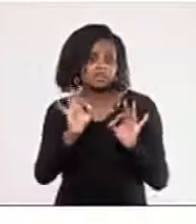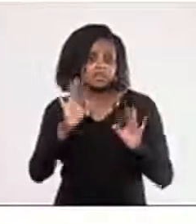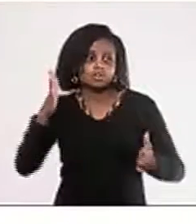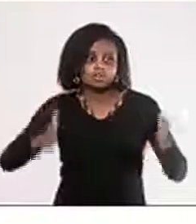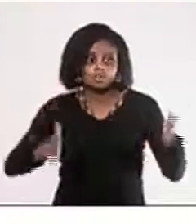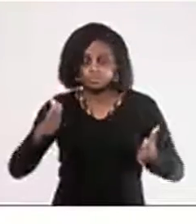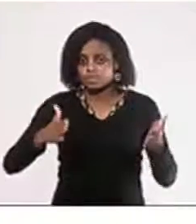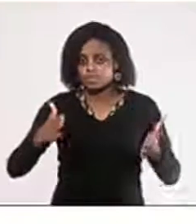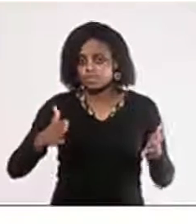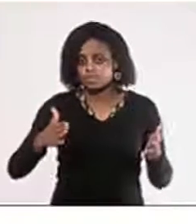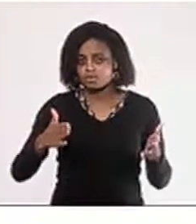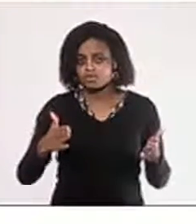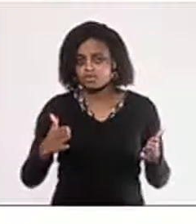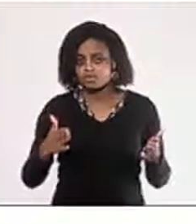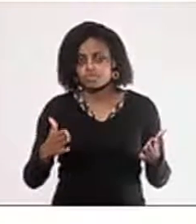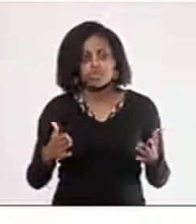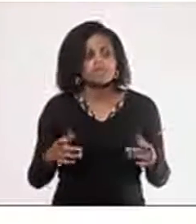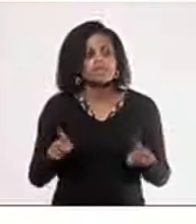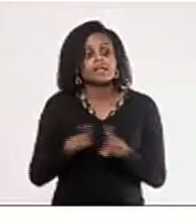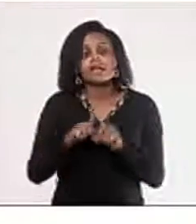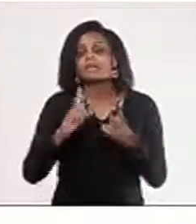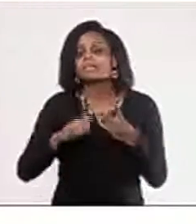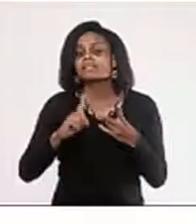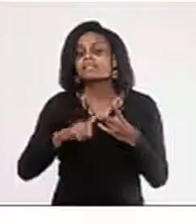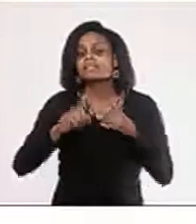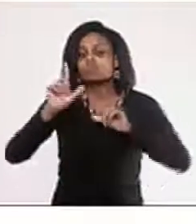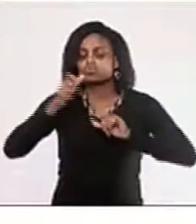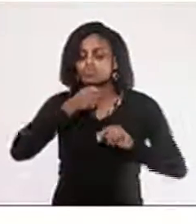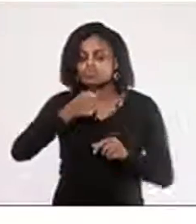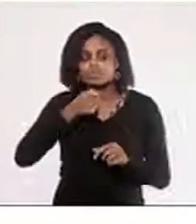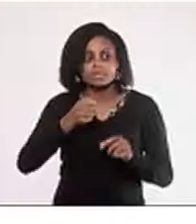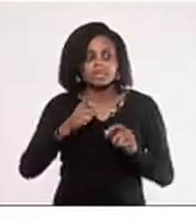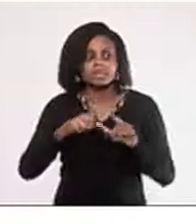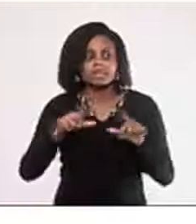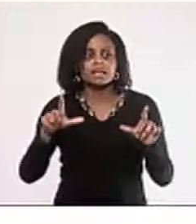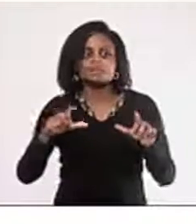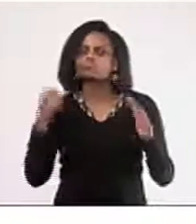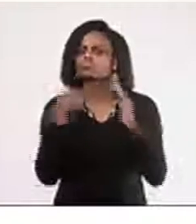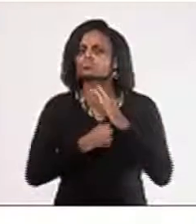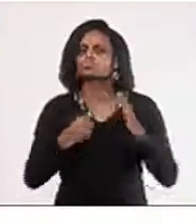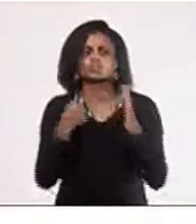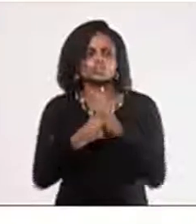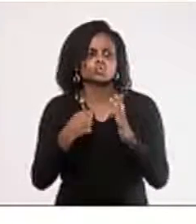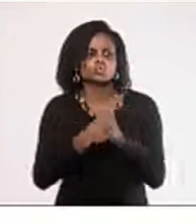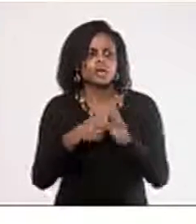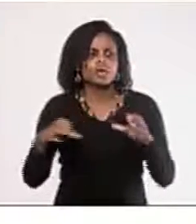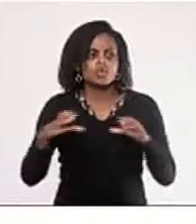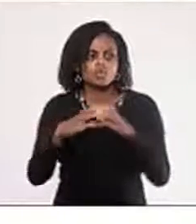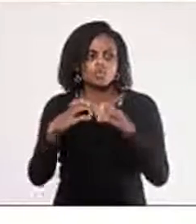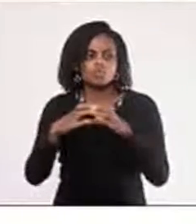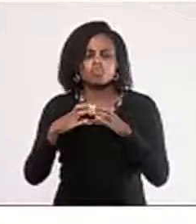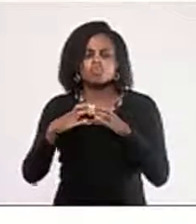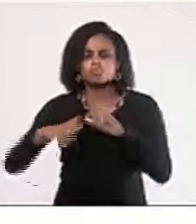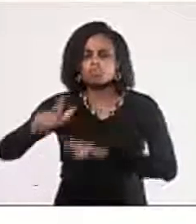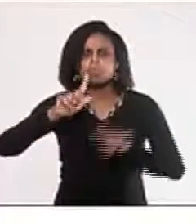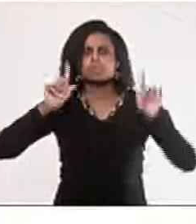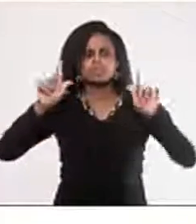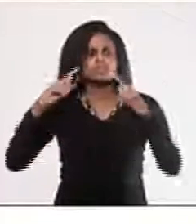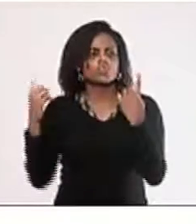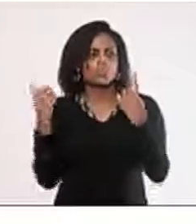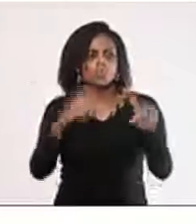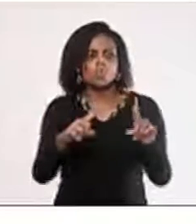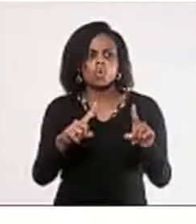que o Estado esteve quebrado. A segunda matéria é: em luta, grupos protestam contra